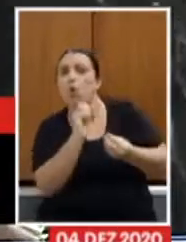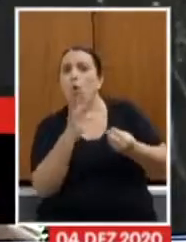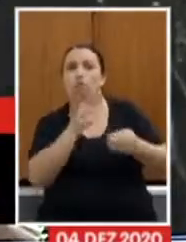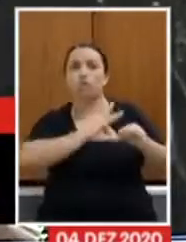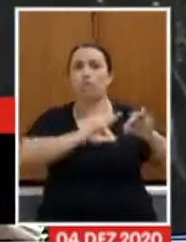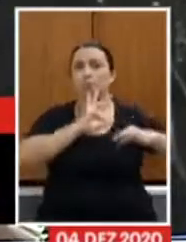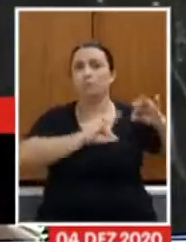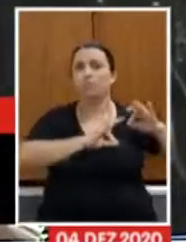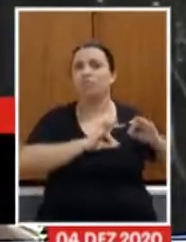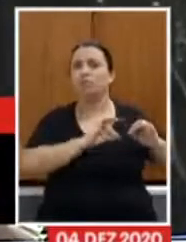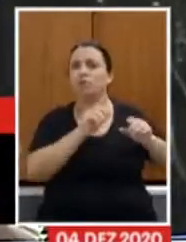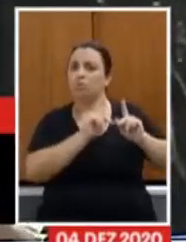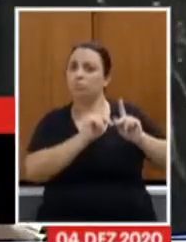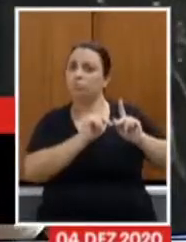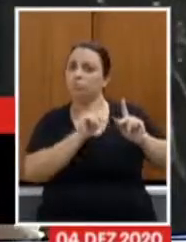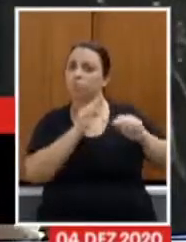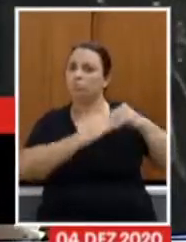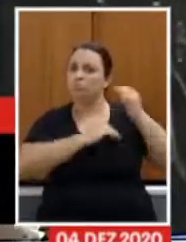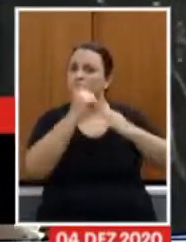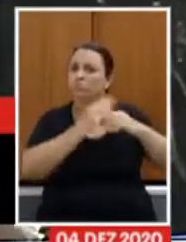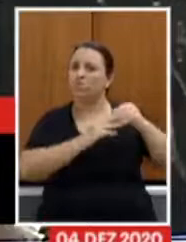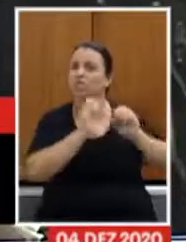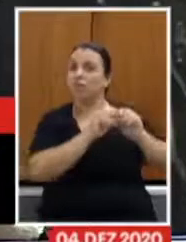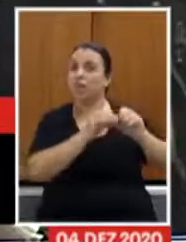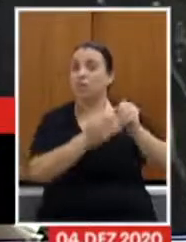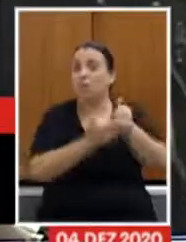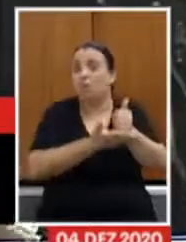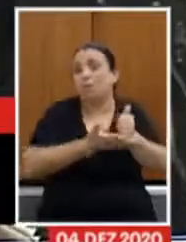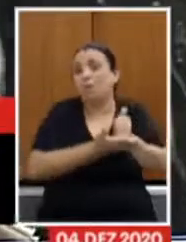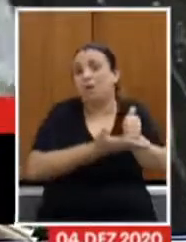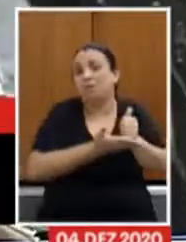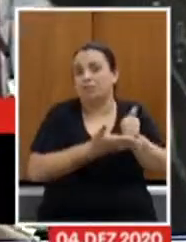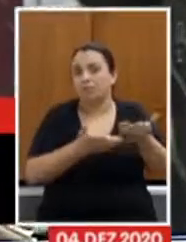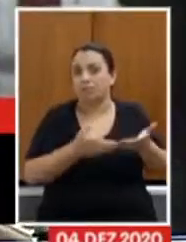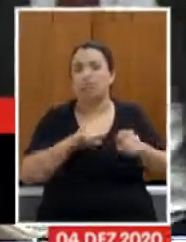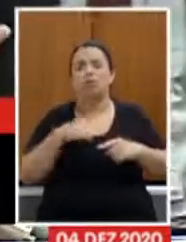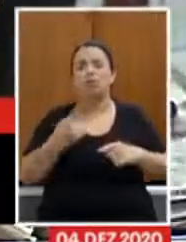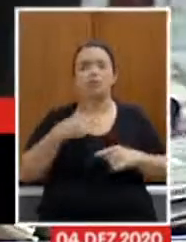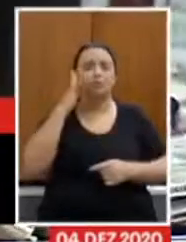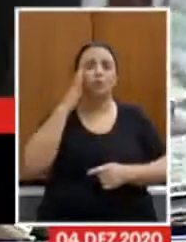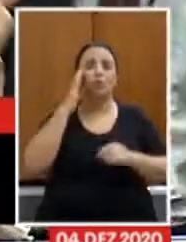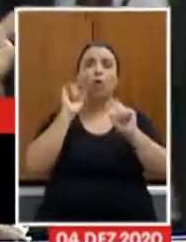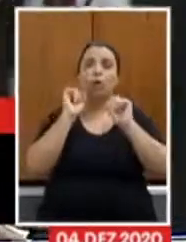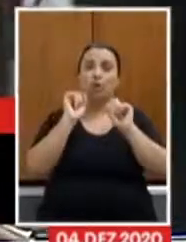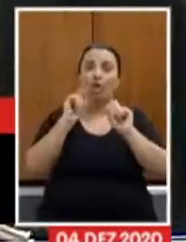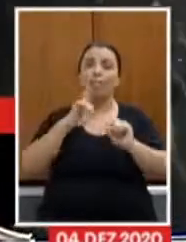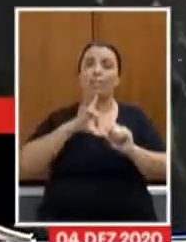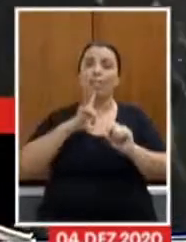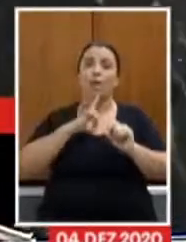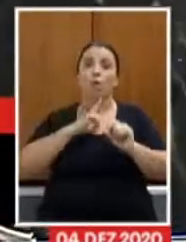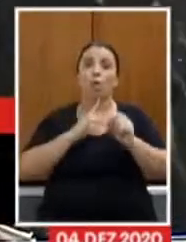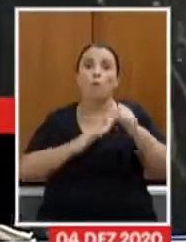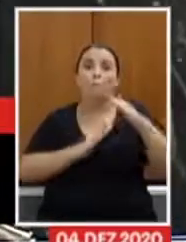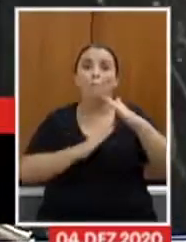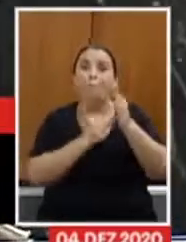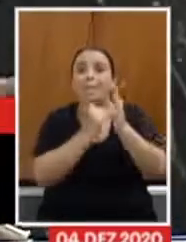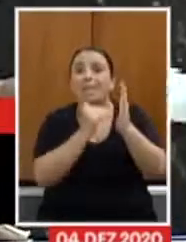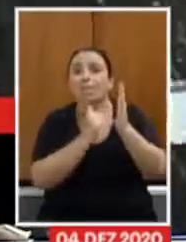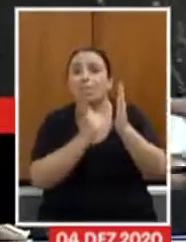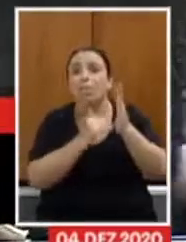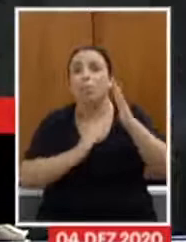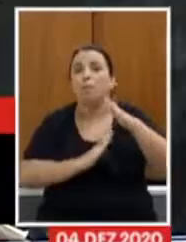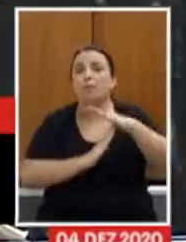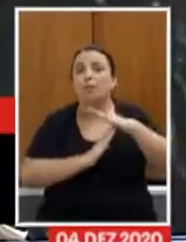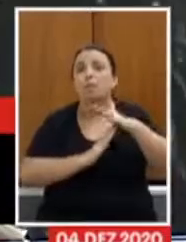Nós sabemos, os profissionais da educação básica, nós sabemos que nós temos, além do mínimo constitucional, nós temos